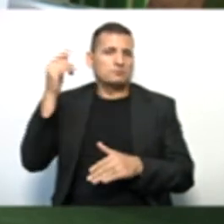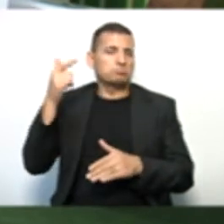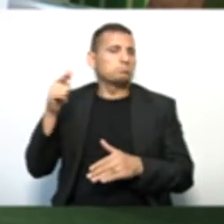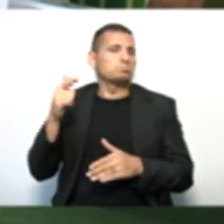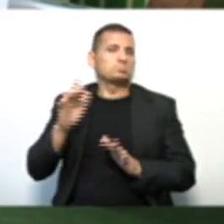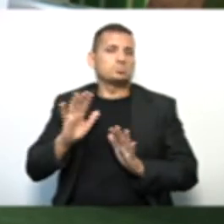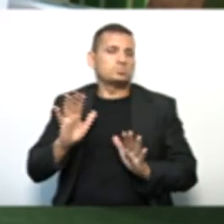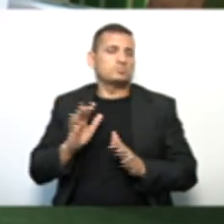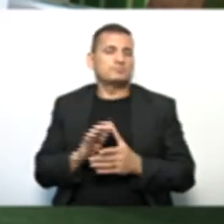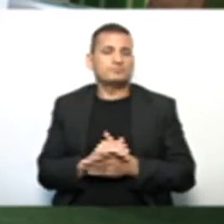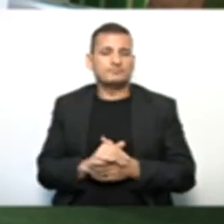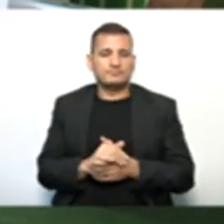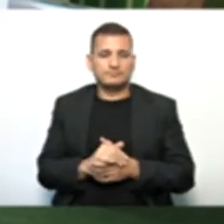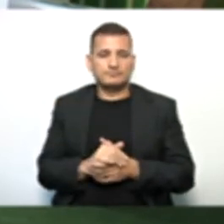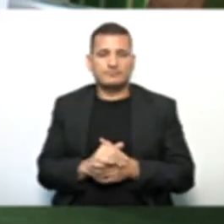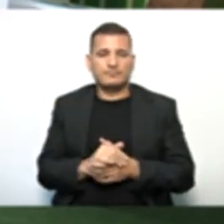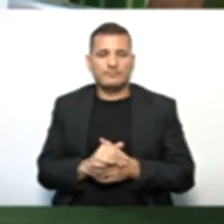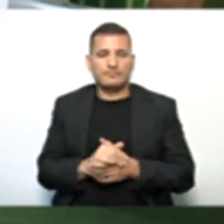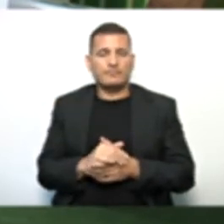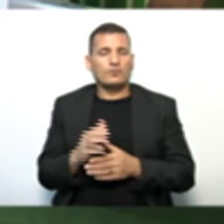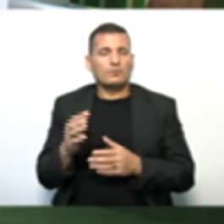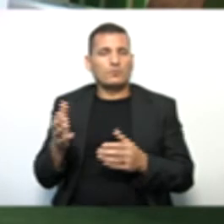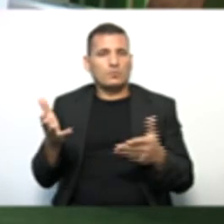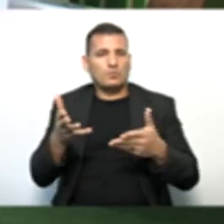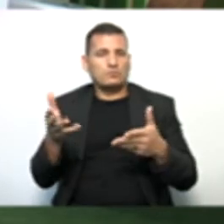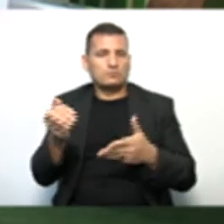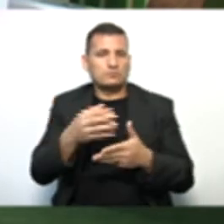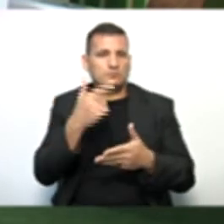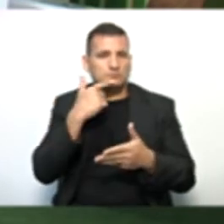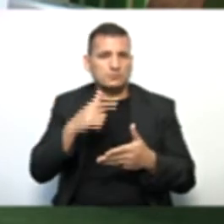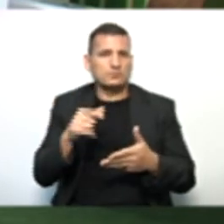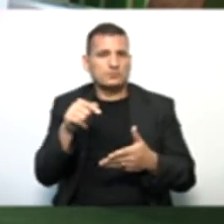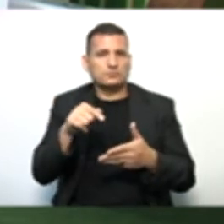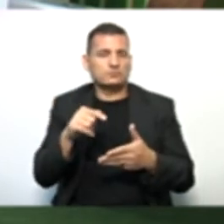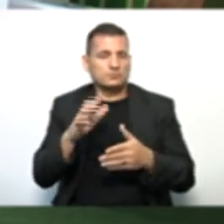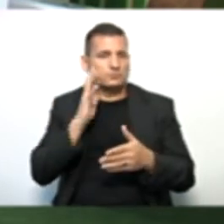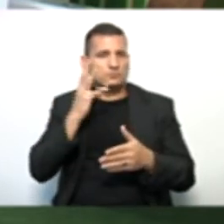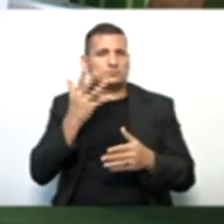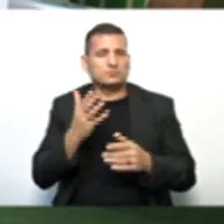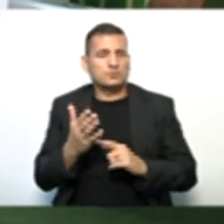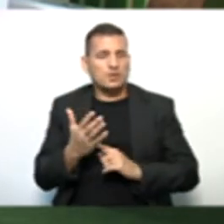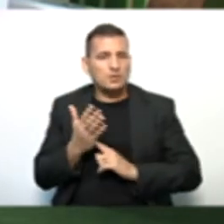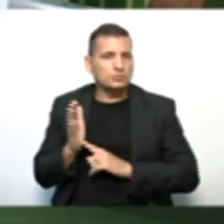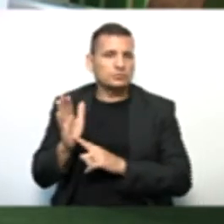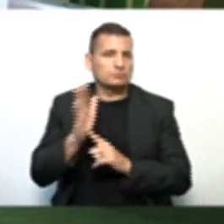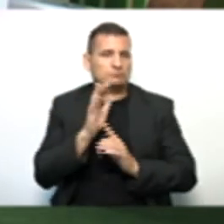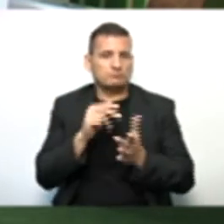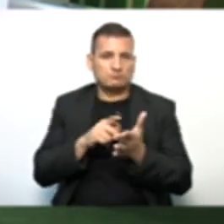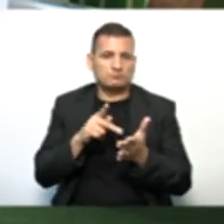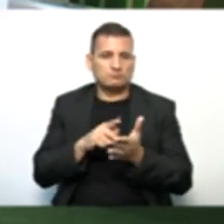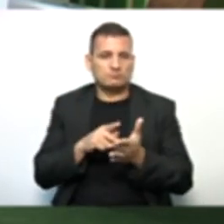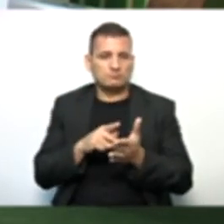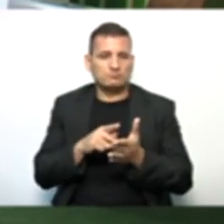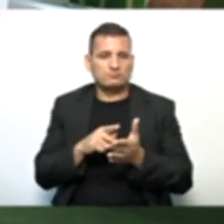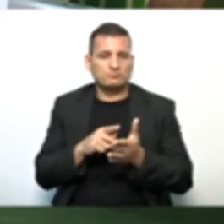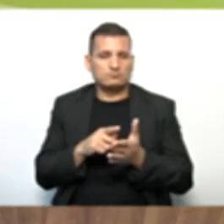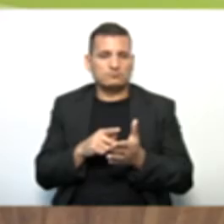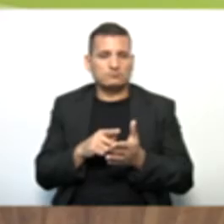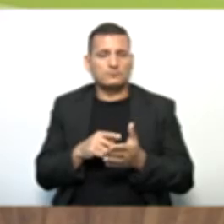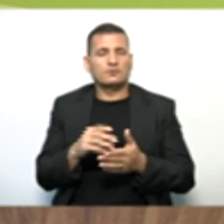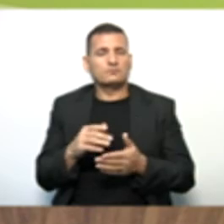época, né? Então elas já meio que vieram já com essas soluções prontas pra gente, pra nos ajudar na realidade, né? Isso, a gente ganha